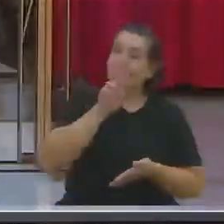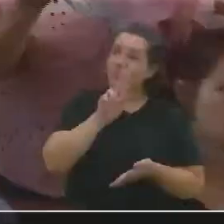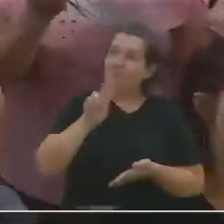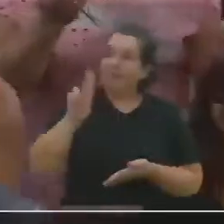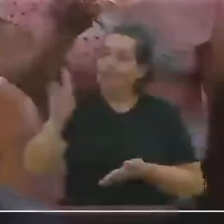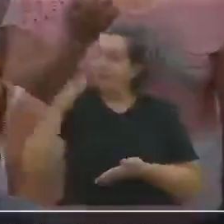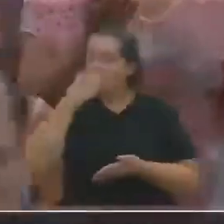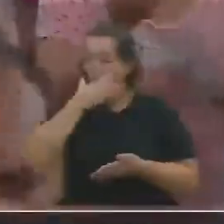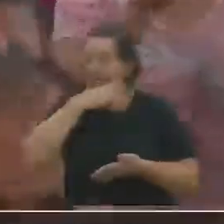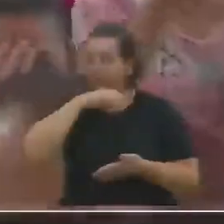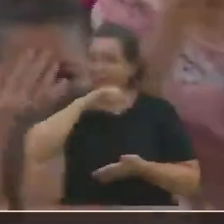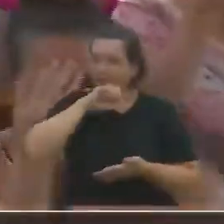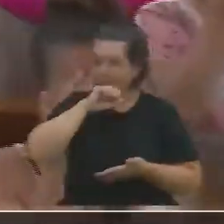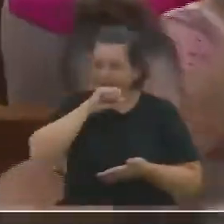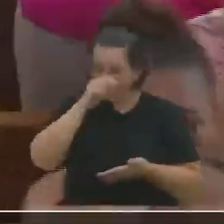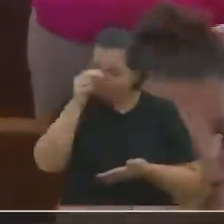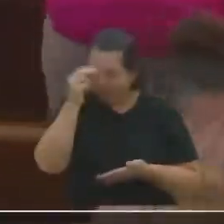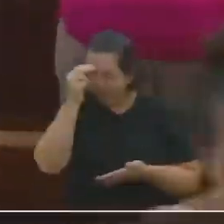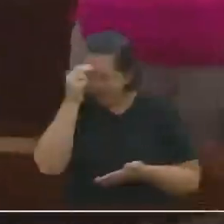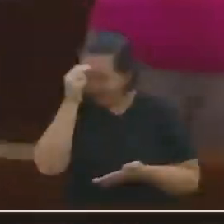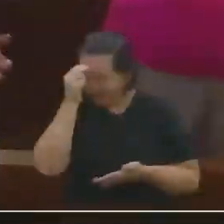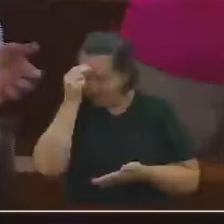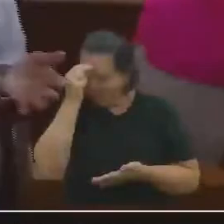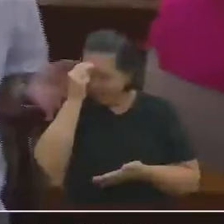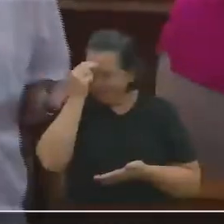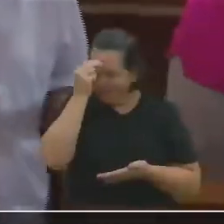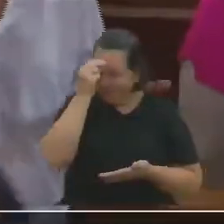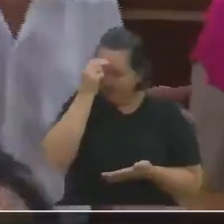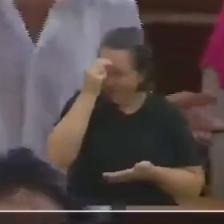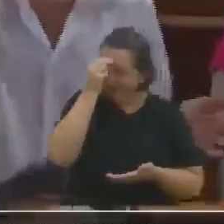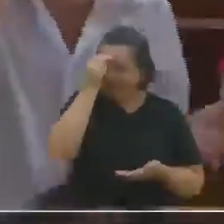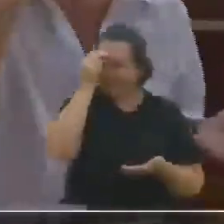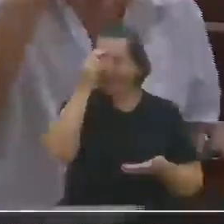Pai. Em nome do